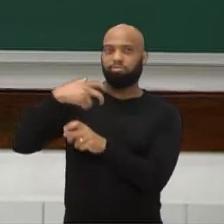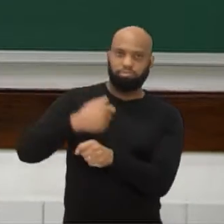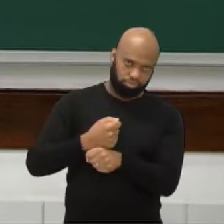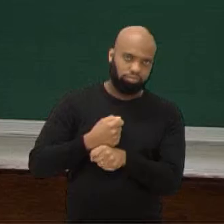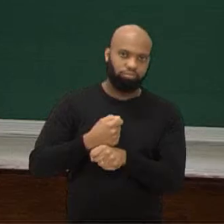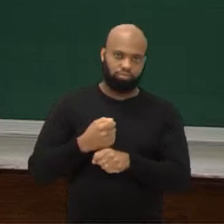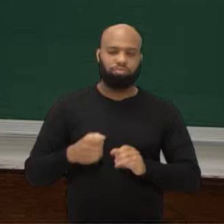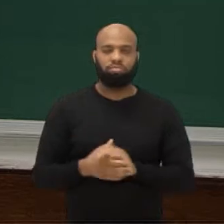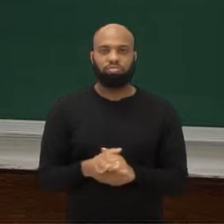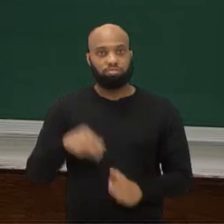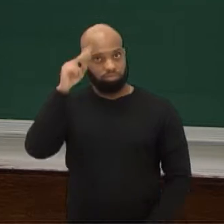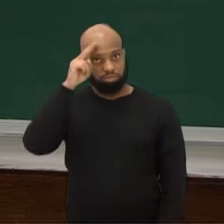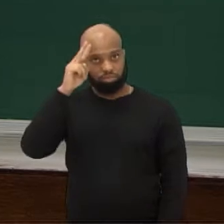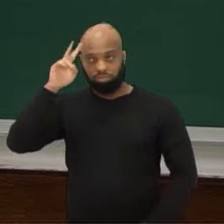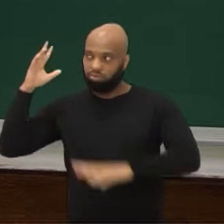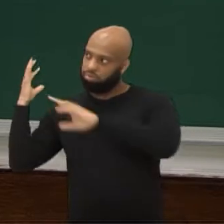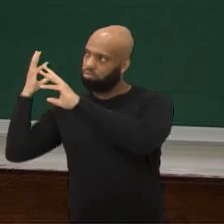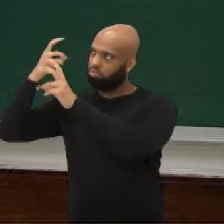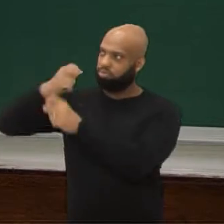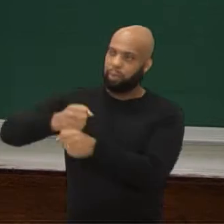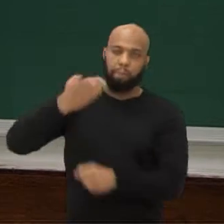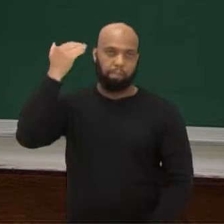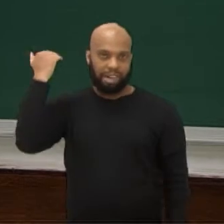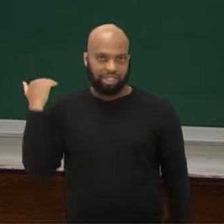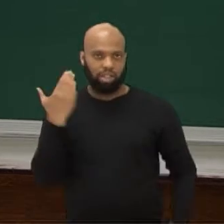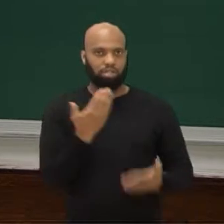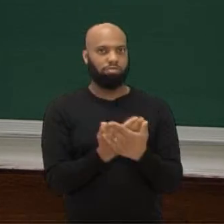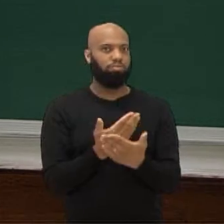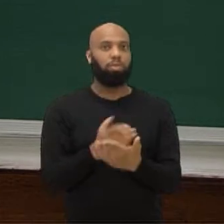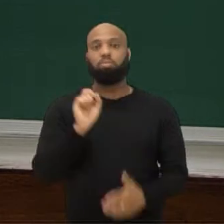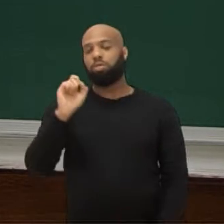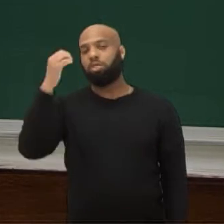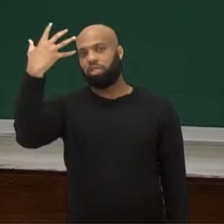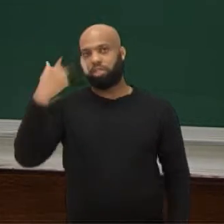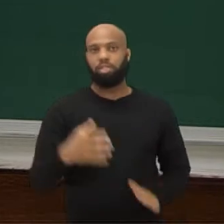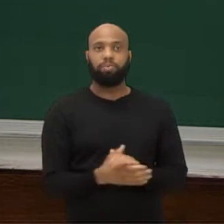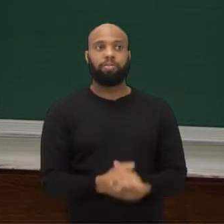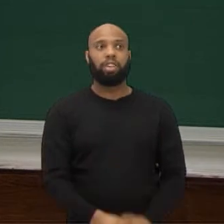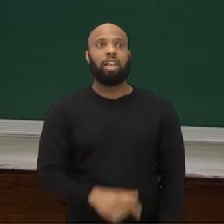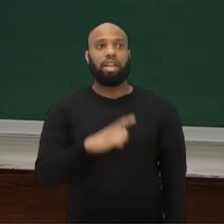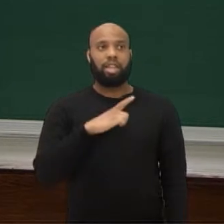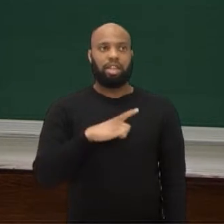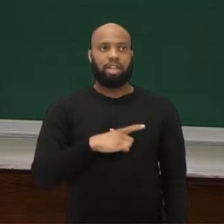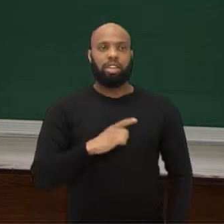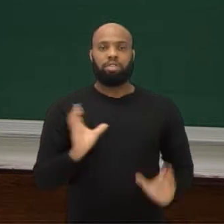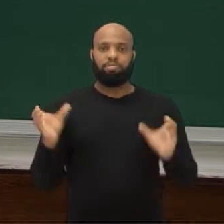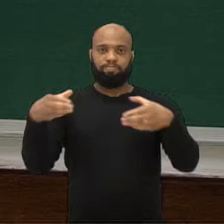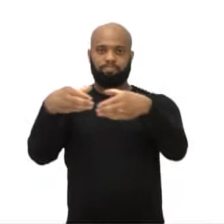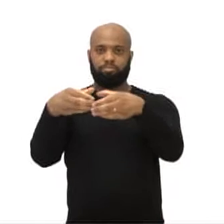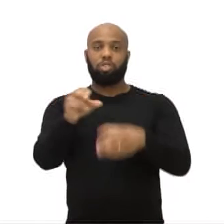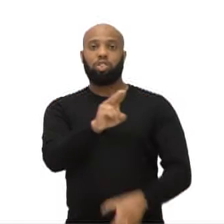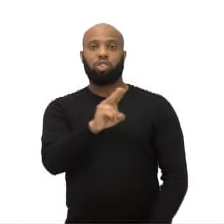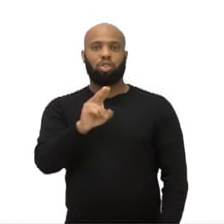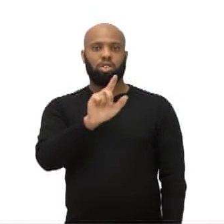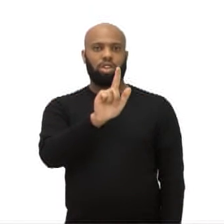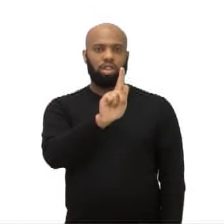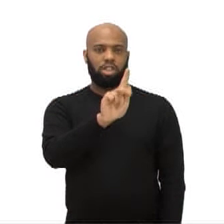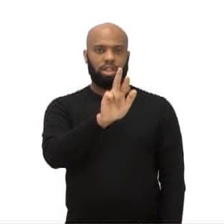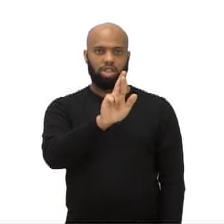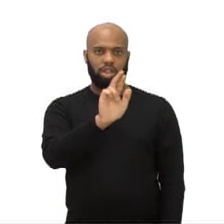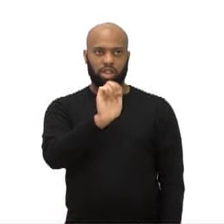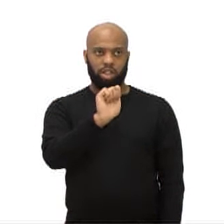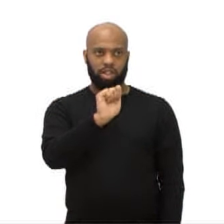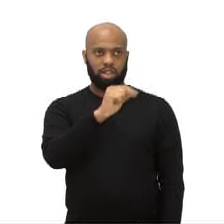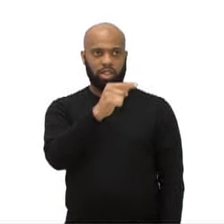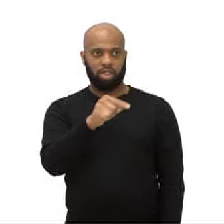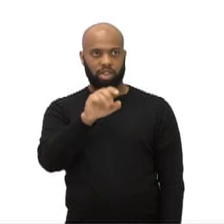Antes, vamos lembrar da nossa última aula? Vamos lembrar lá do Grão-Pará, gente, que em 1835, uma província